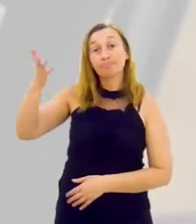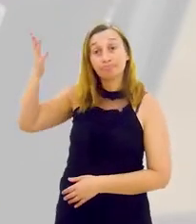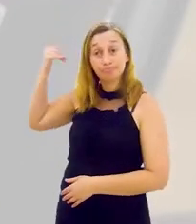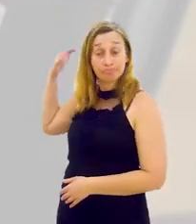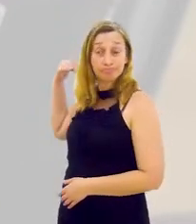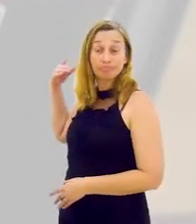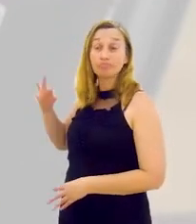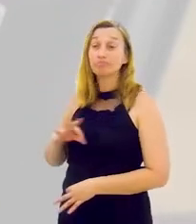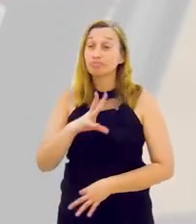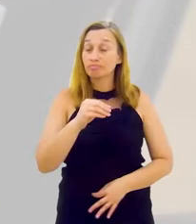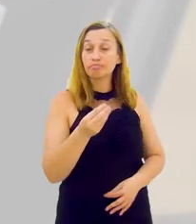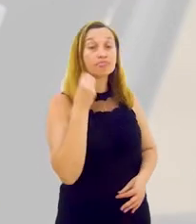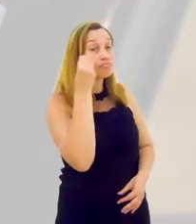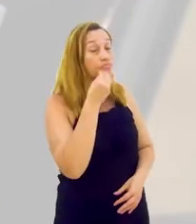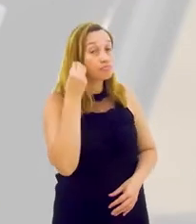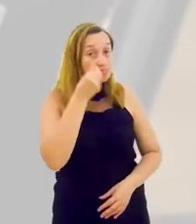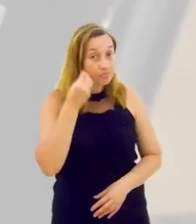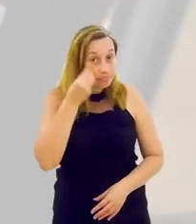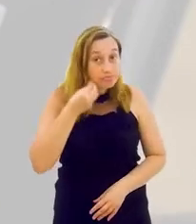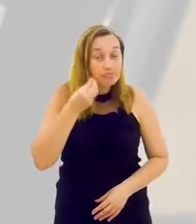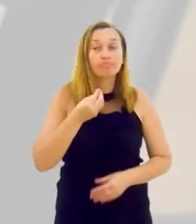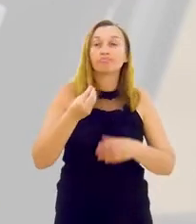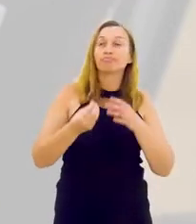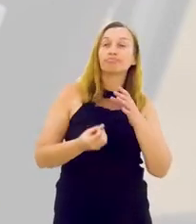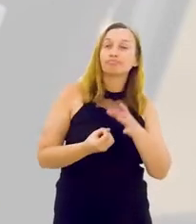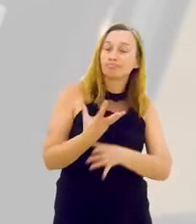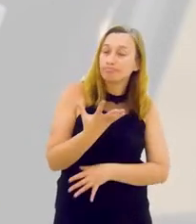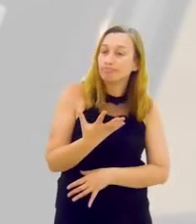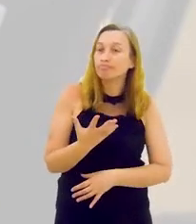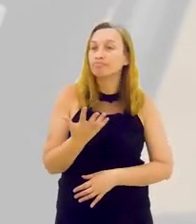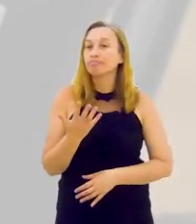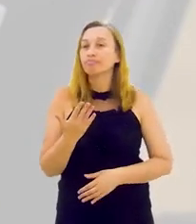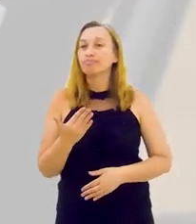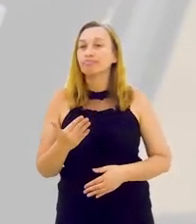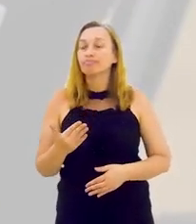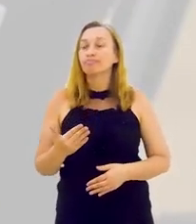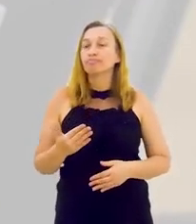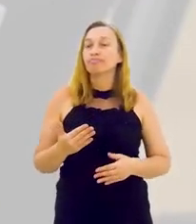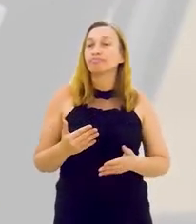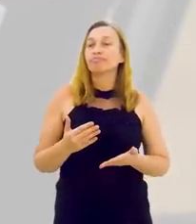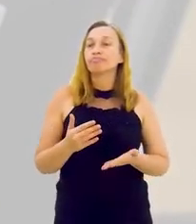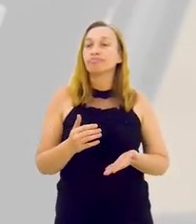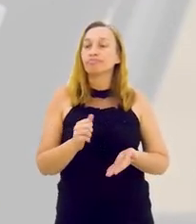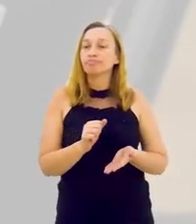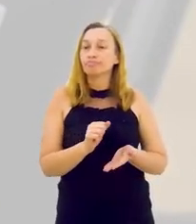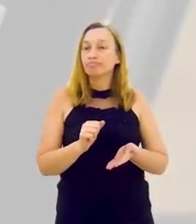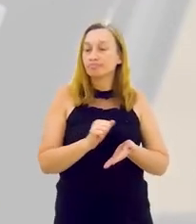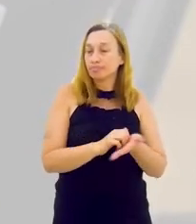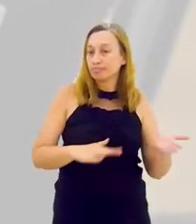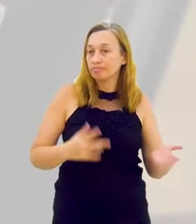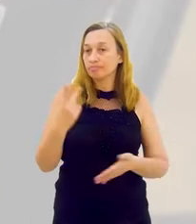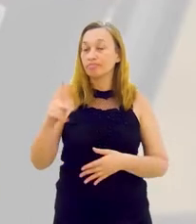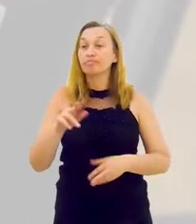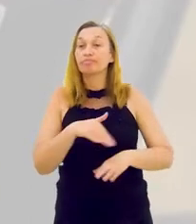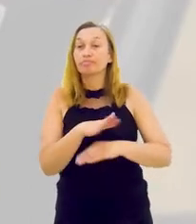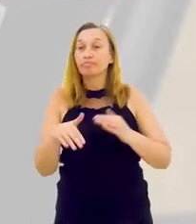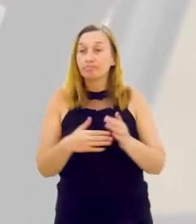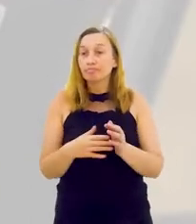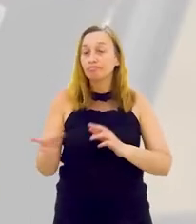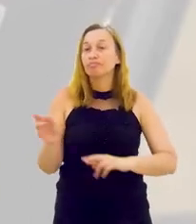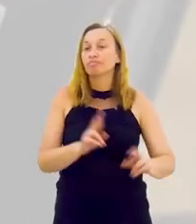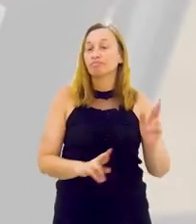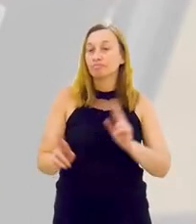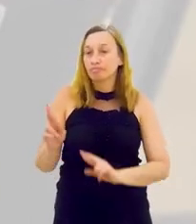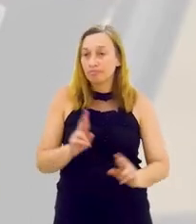passado, tudo que ela teve de experiência, que ela construiu e que passa a ser um ativo dela, todos os relacionamentos, Geisa,